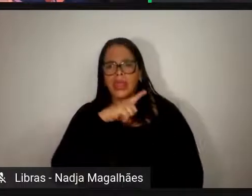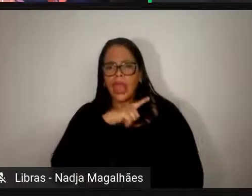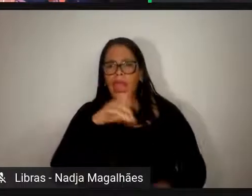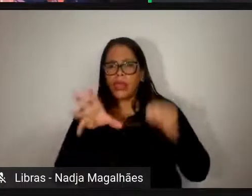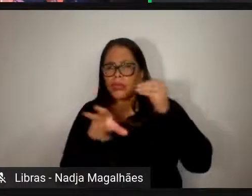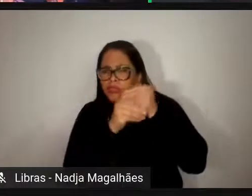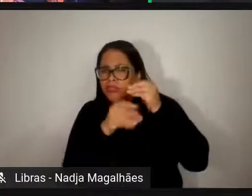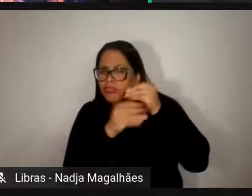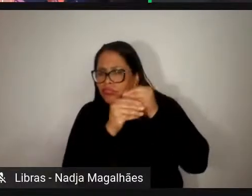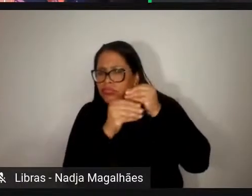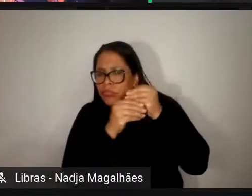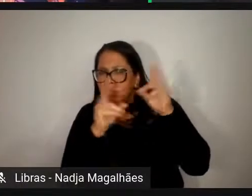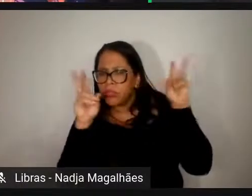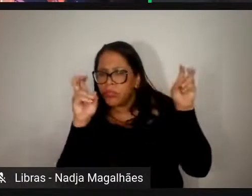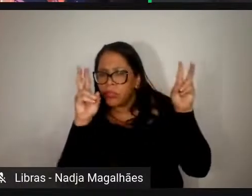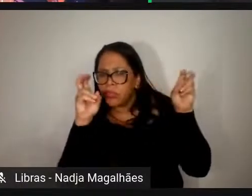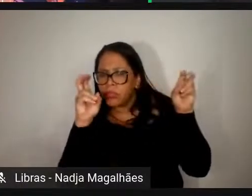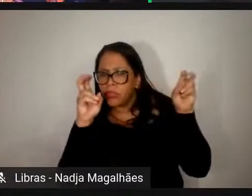para fazer sobre esse assunto?